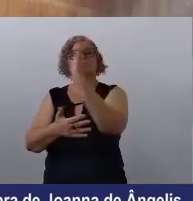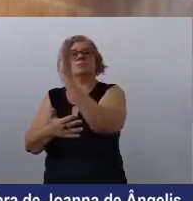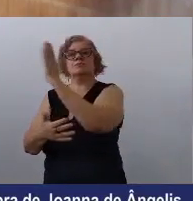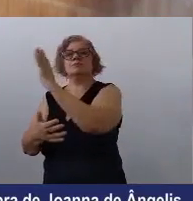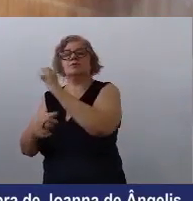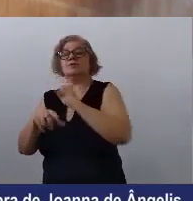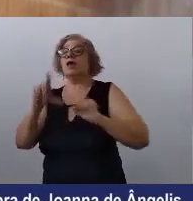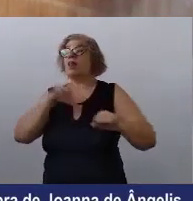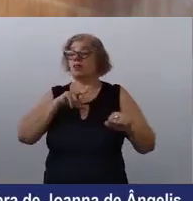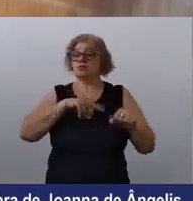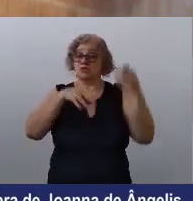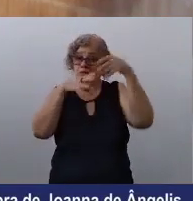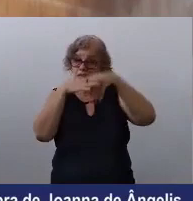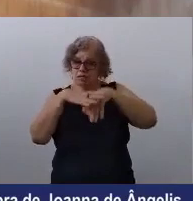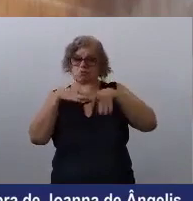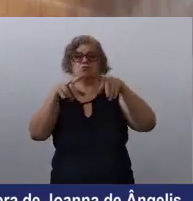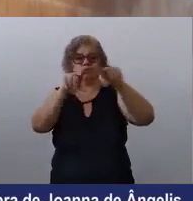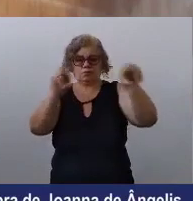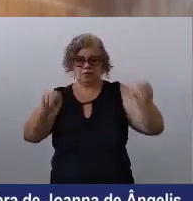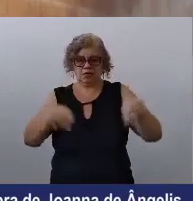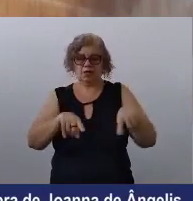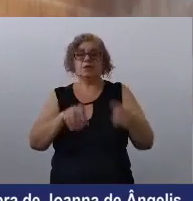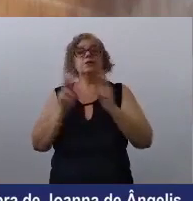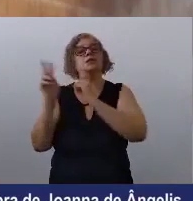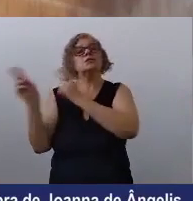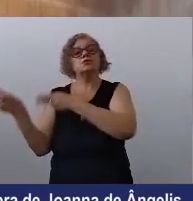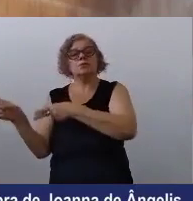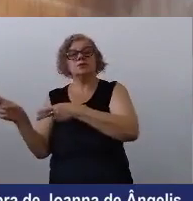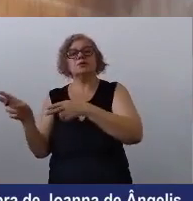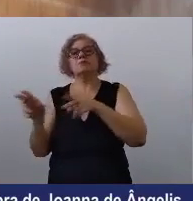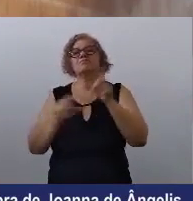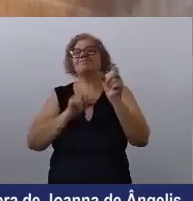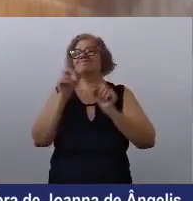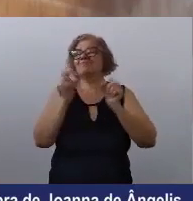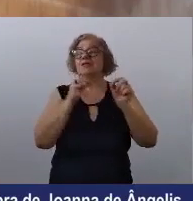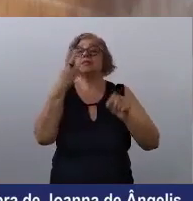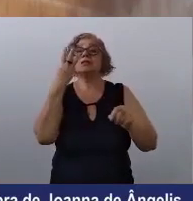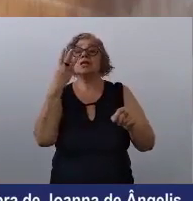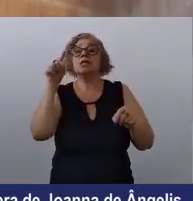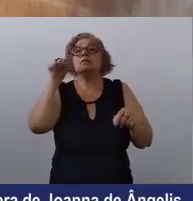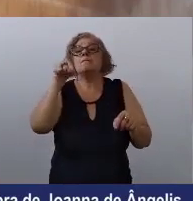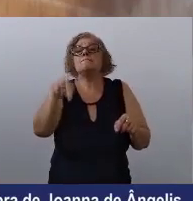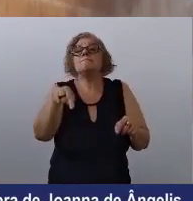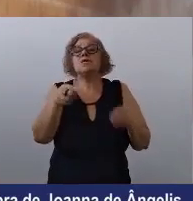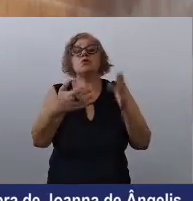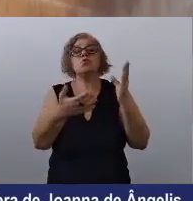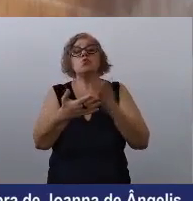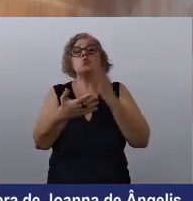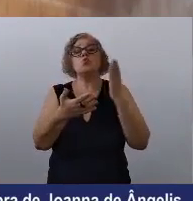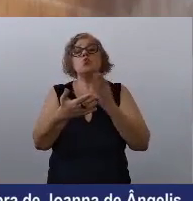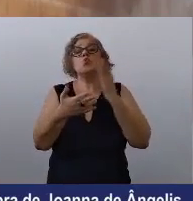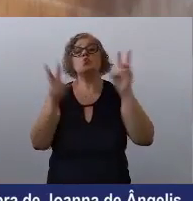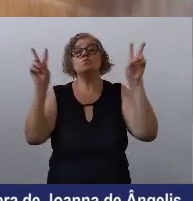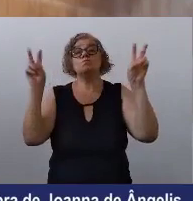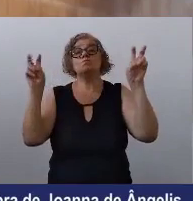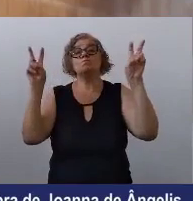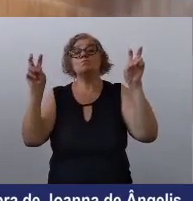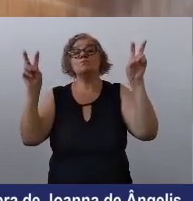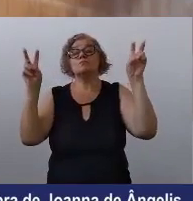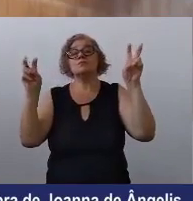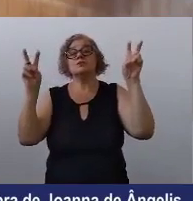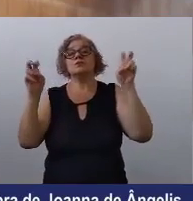cela, dentro do convento, cerca de 3.000 títulos. 3.000